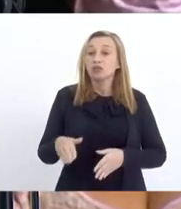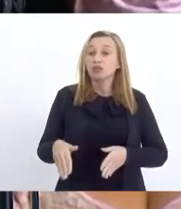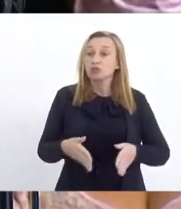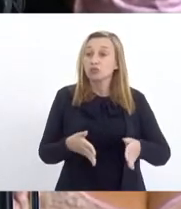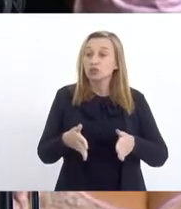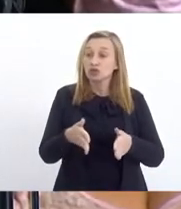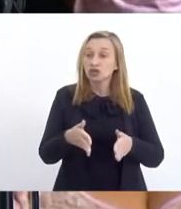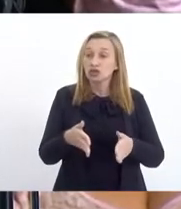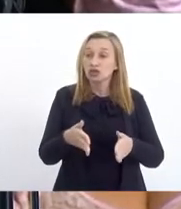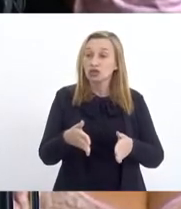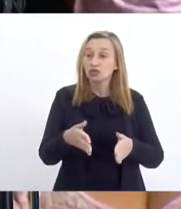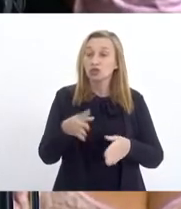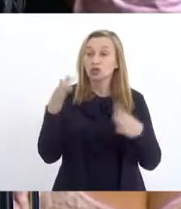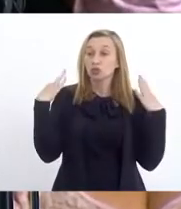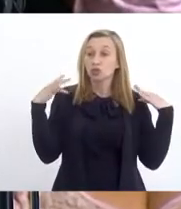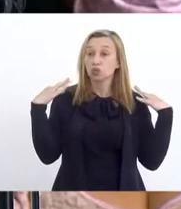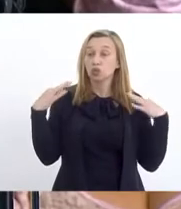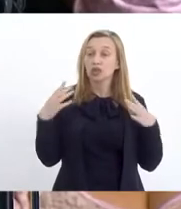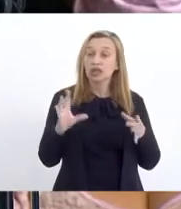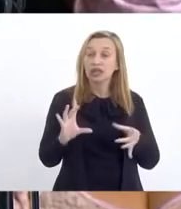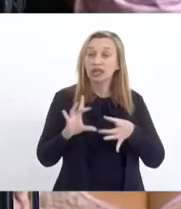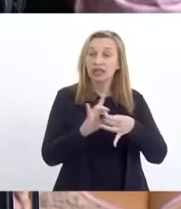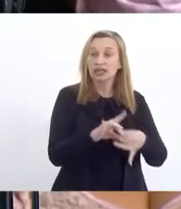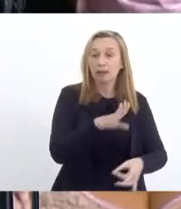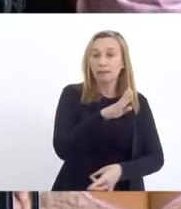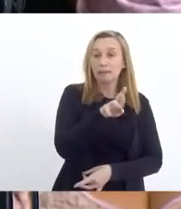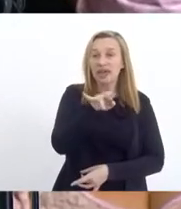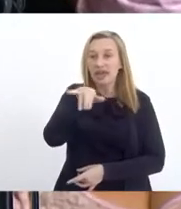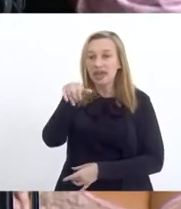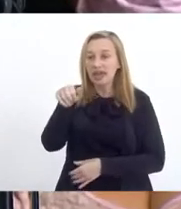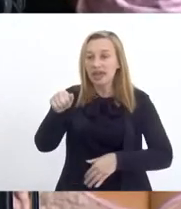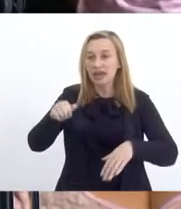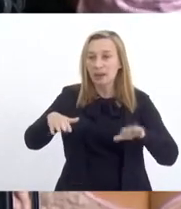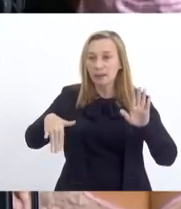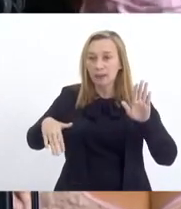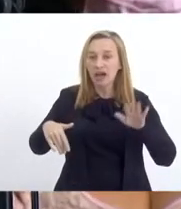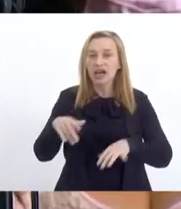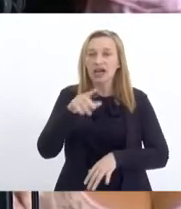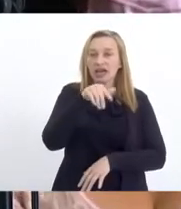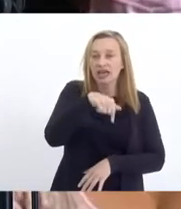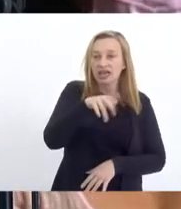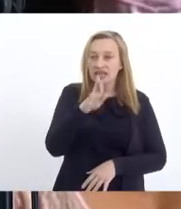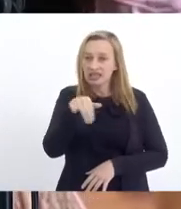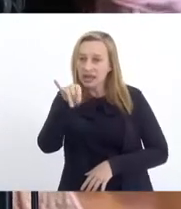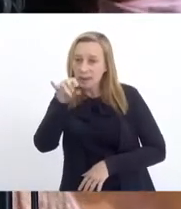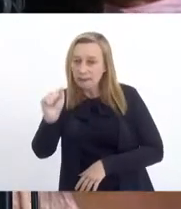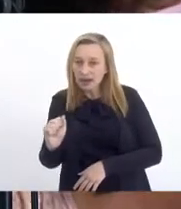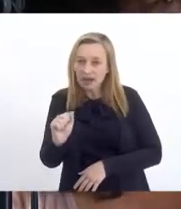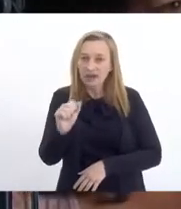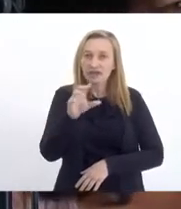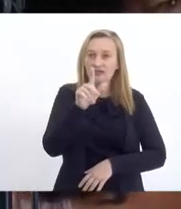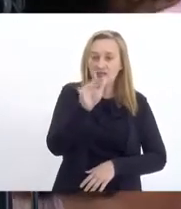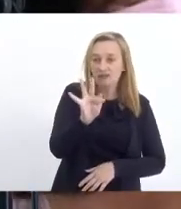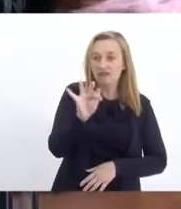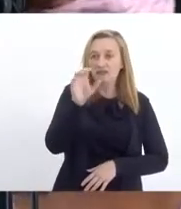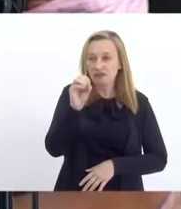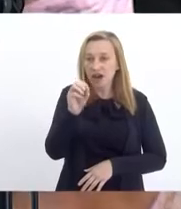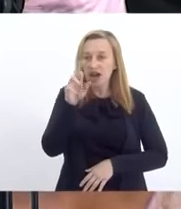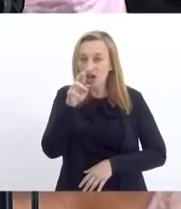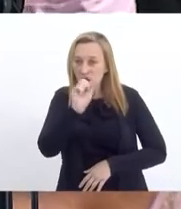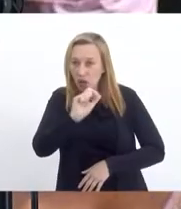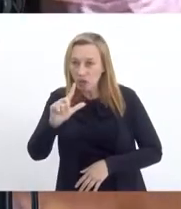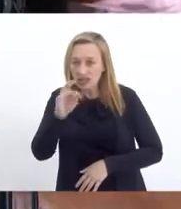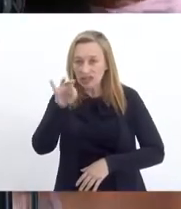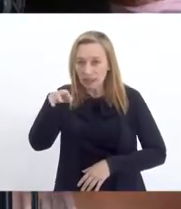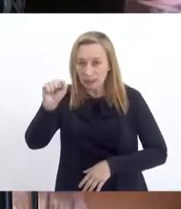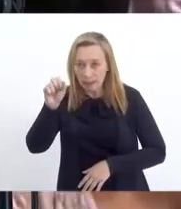uma rota turística ligando pela beira-mar, Quissamã, Farol de São Tomé, Porto do Açu, São